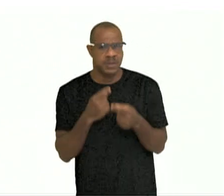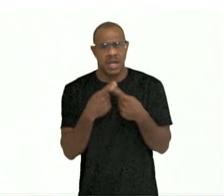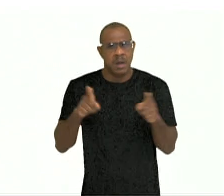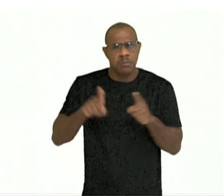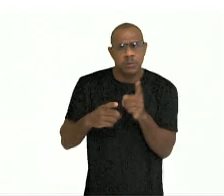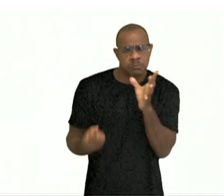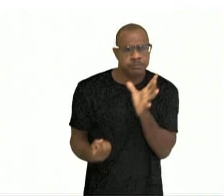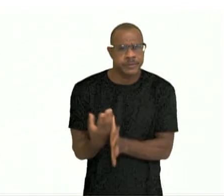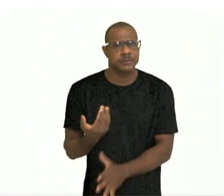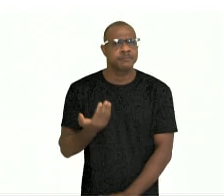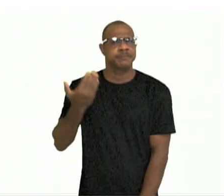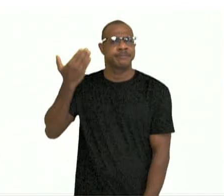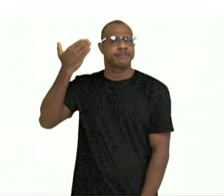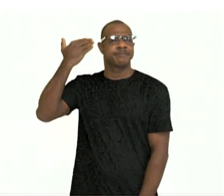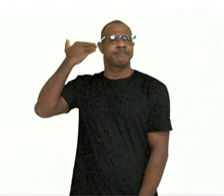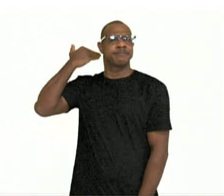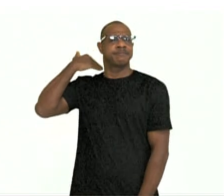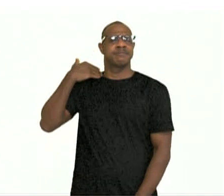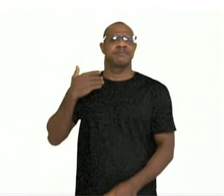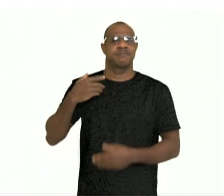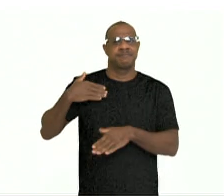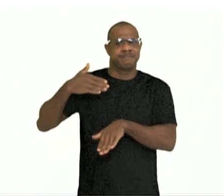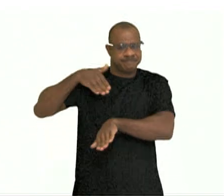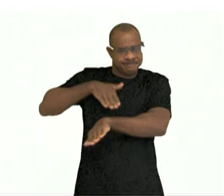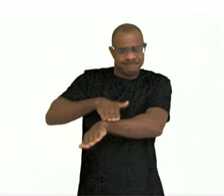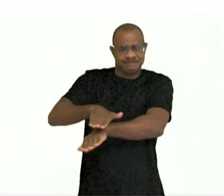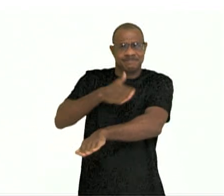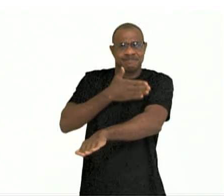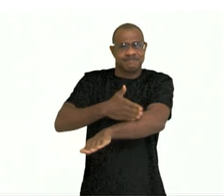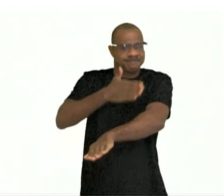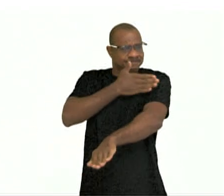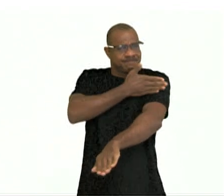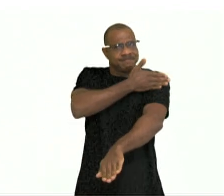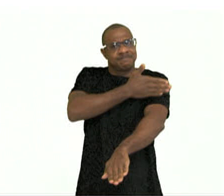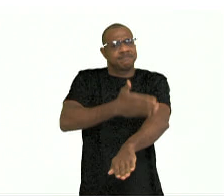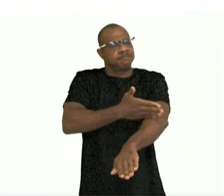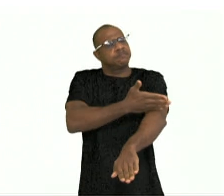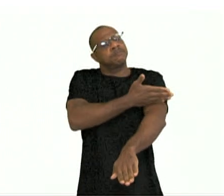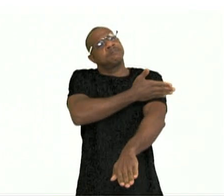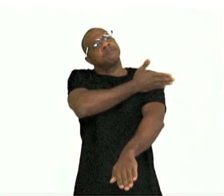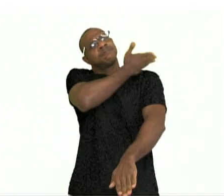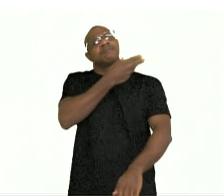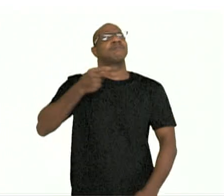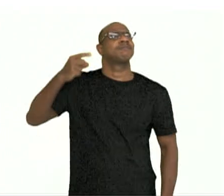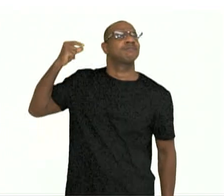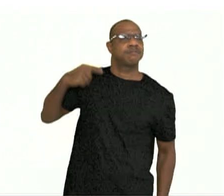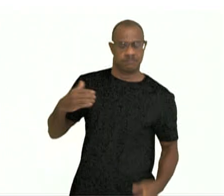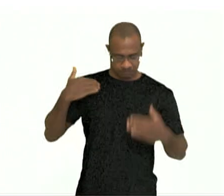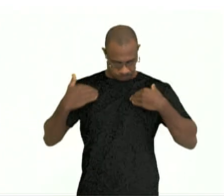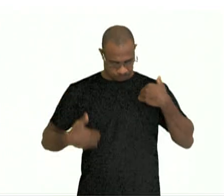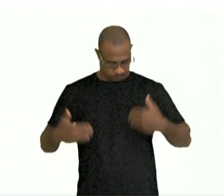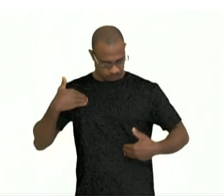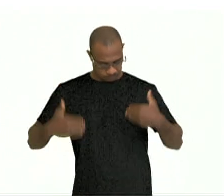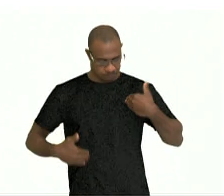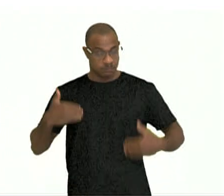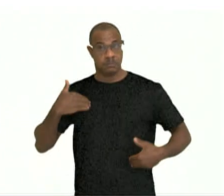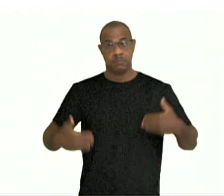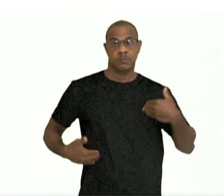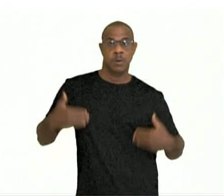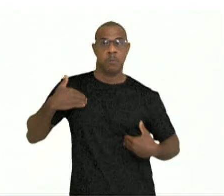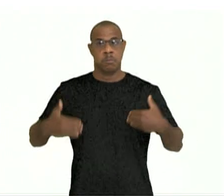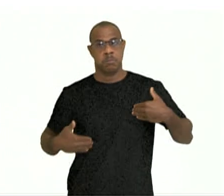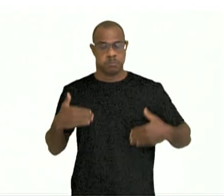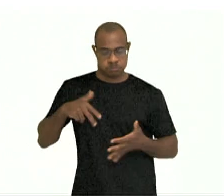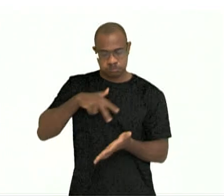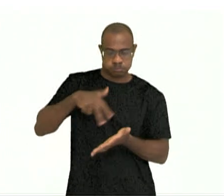pré-história. No início, o homem pré-histórico explorou o som através dos movimentos do corpo, juntamente com a